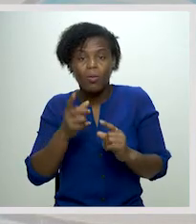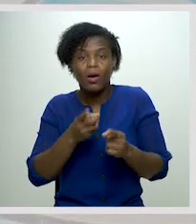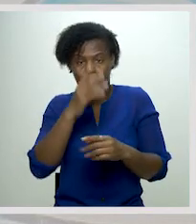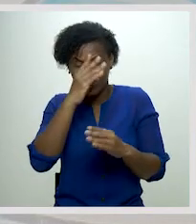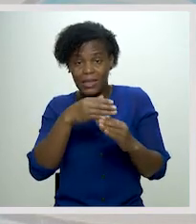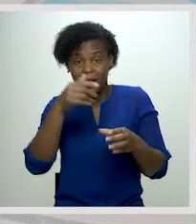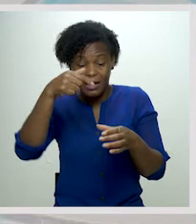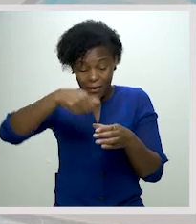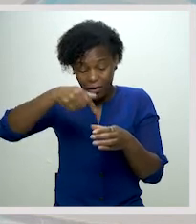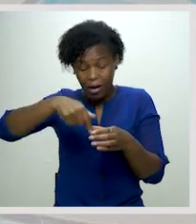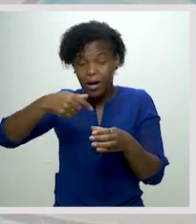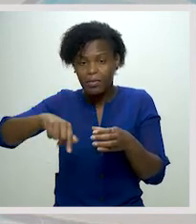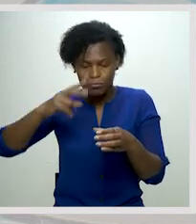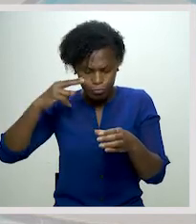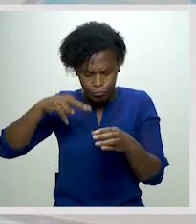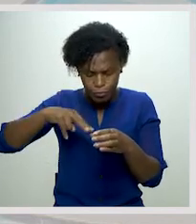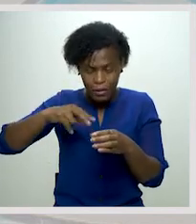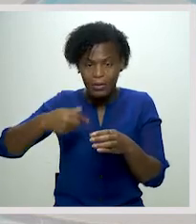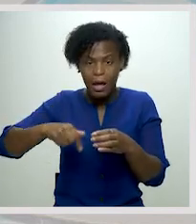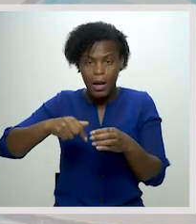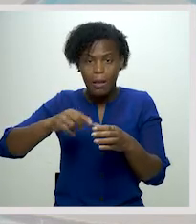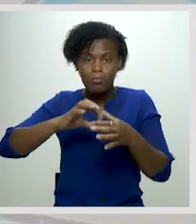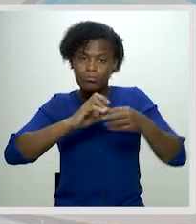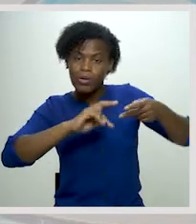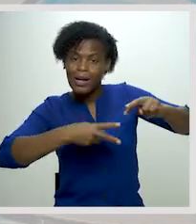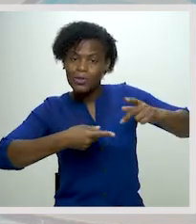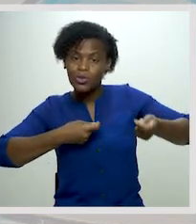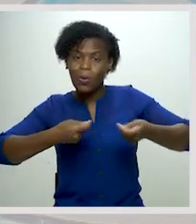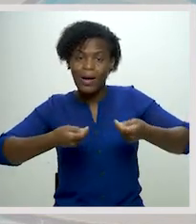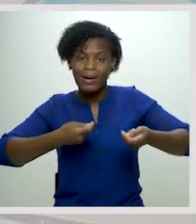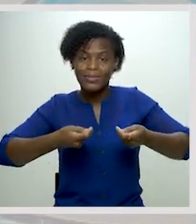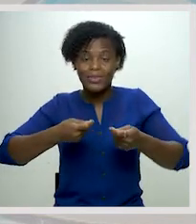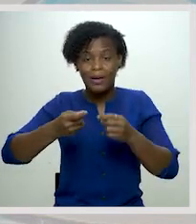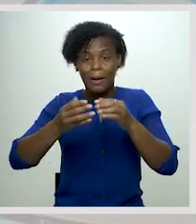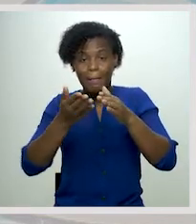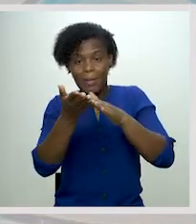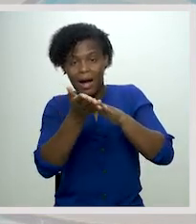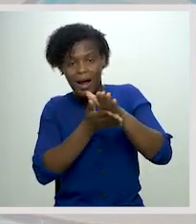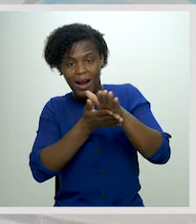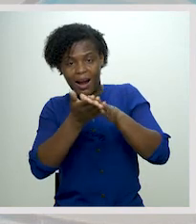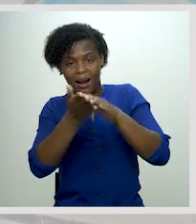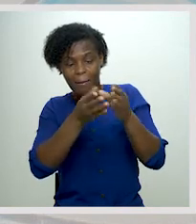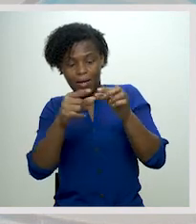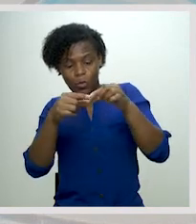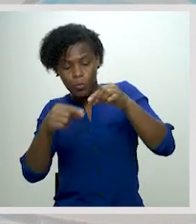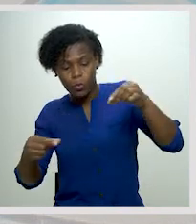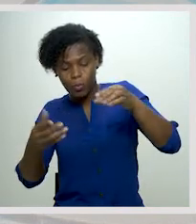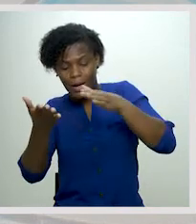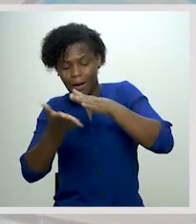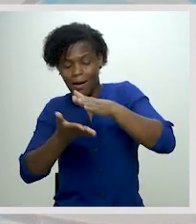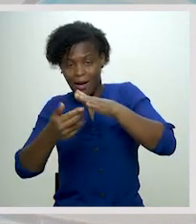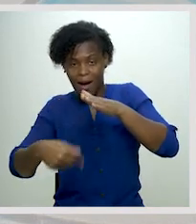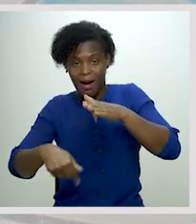observar o que é que aconteceu, Miller encontrou o quê? Moléculas orgânicas na parte inferior do